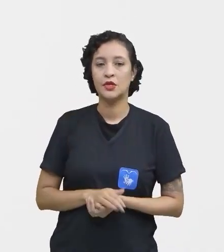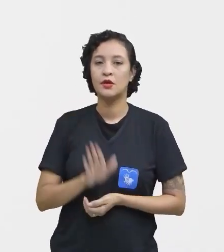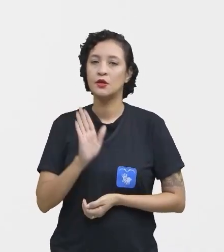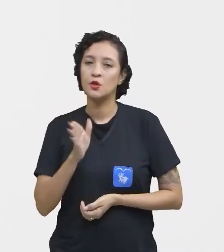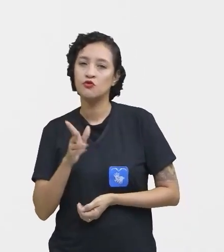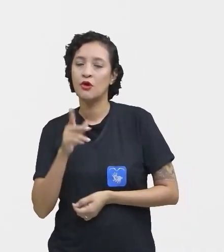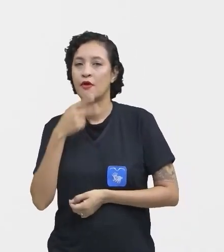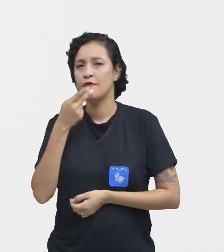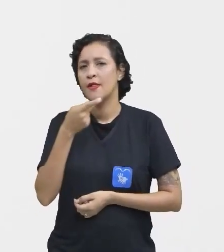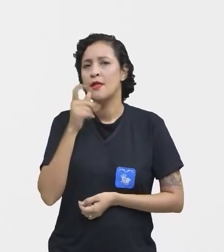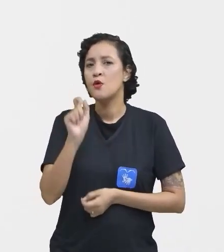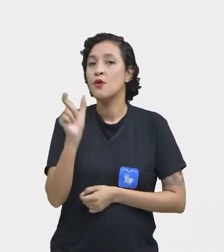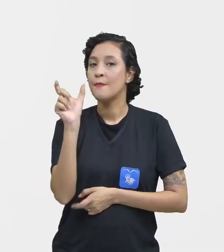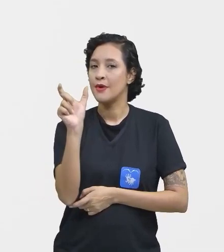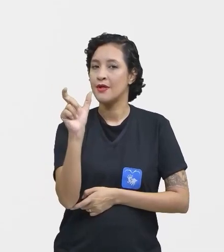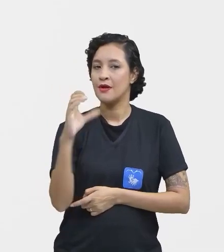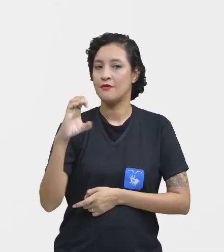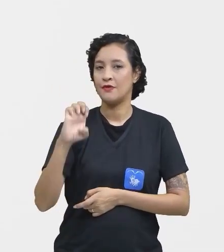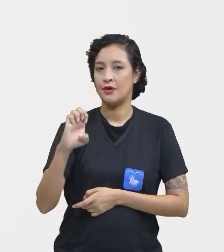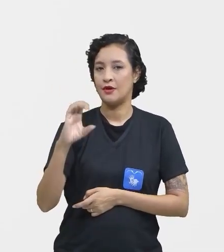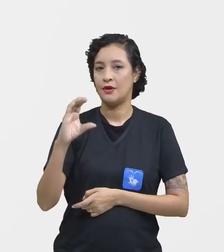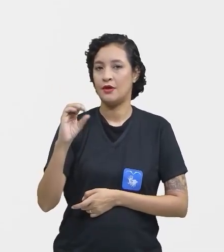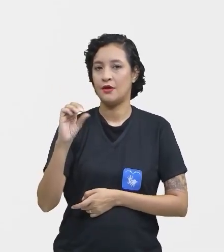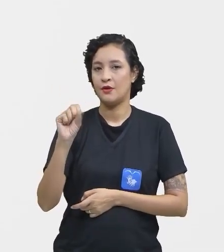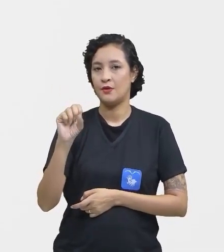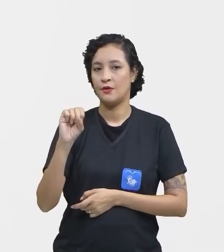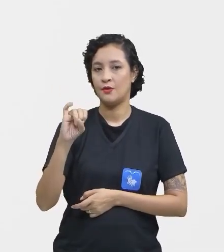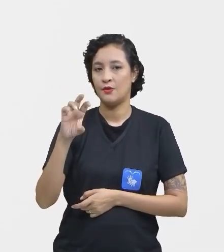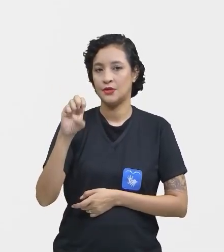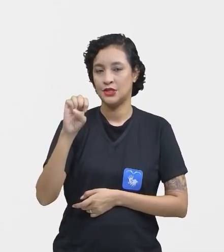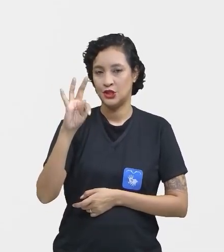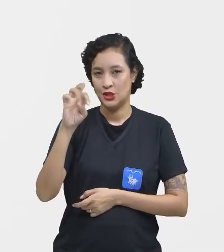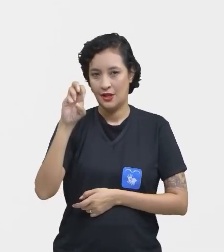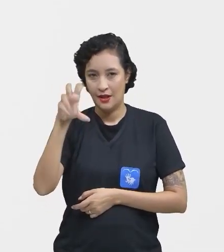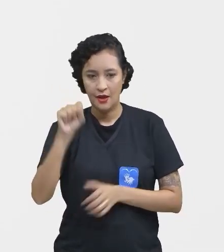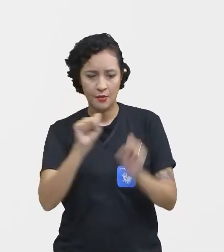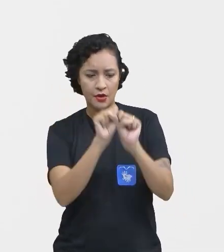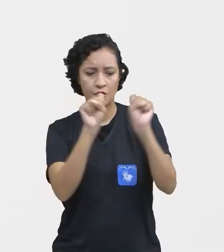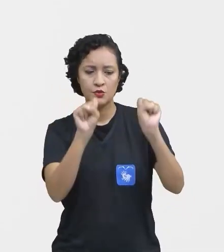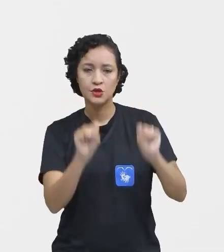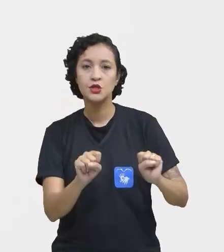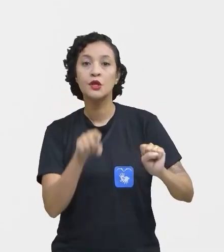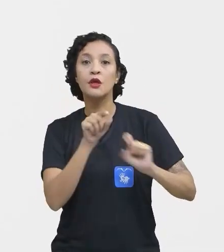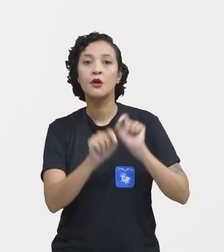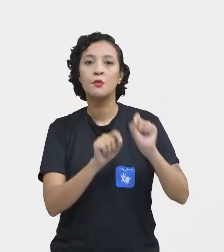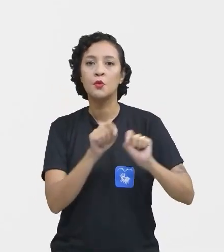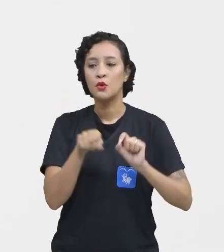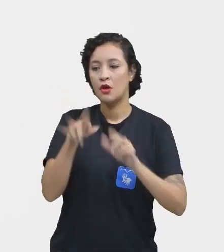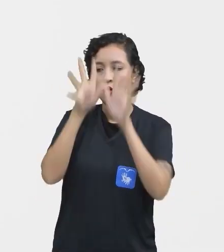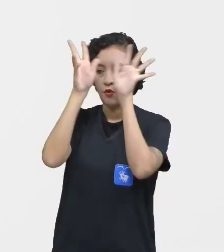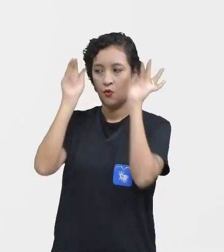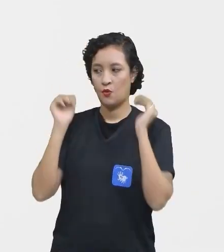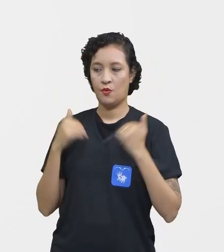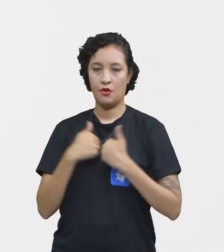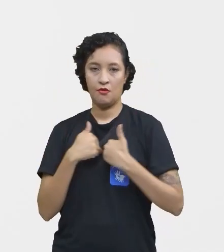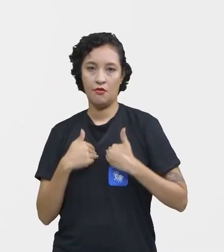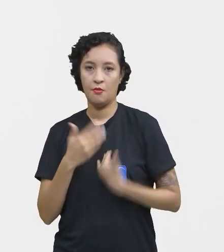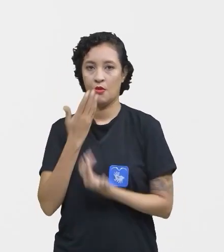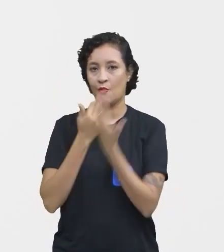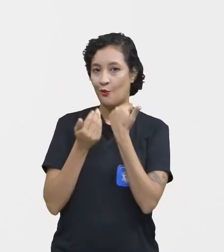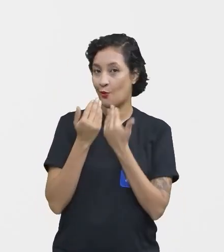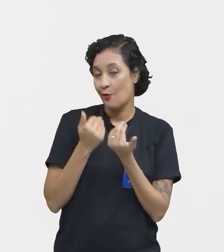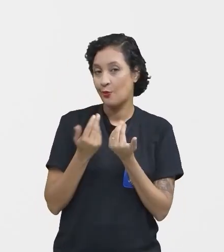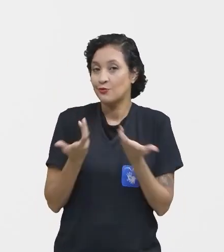existem ecossistemas. Existe um sistema que faz com que o animal permaneça vivo. Ele se alimenta, né, de outros animais.